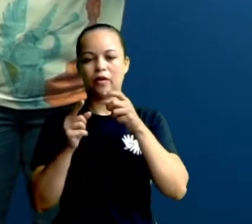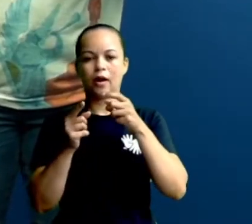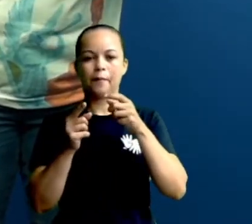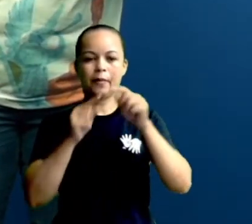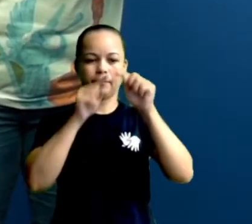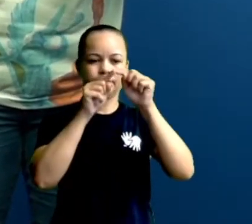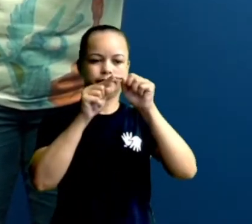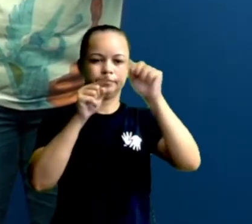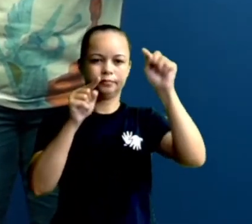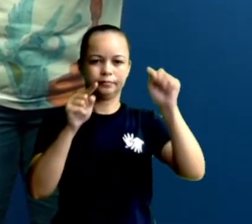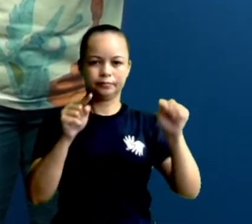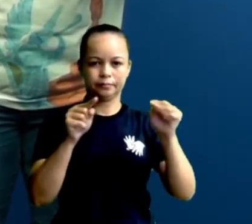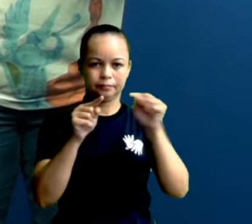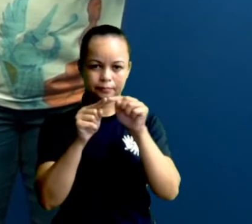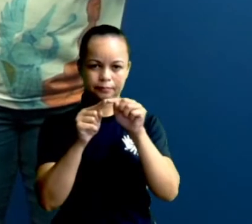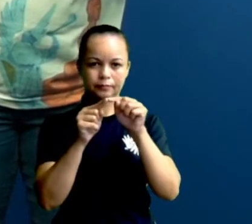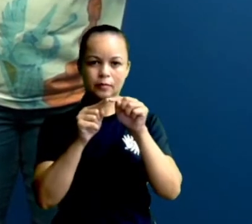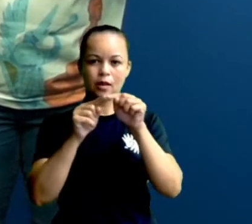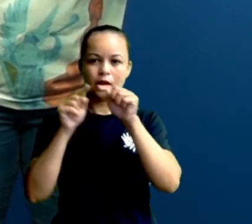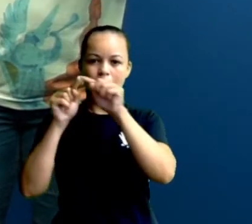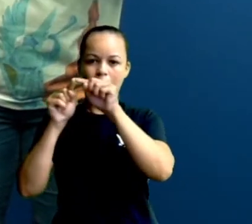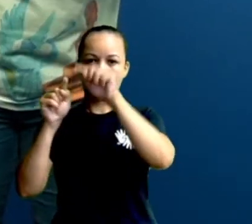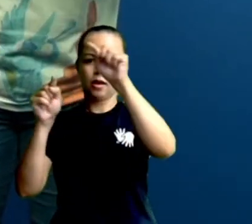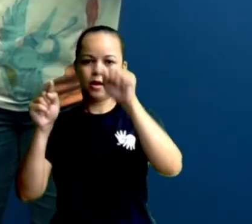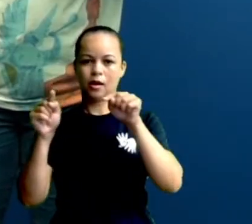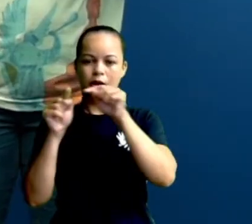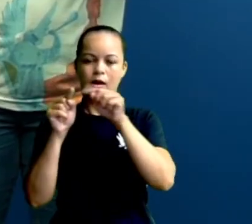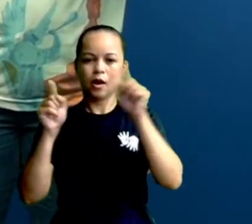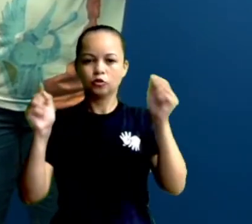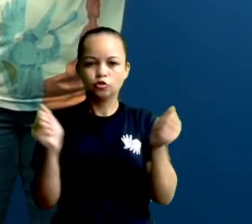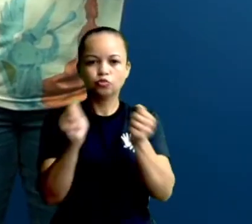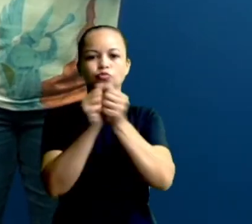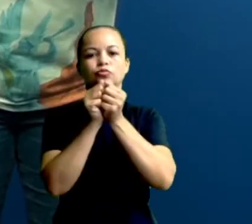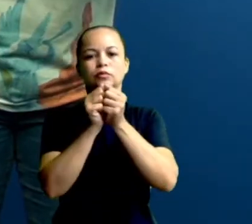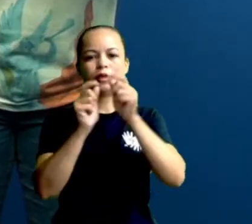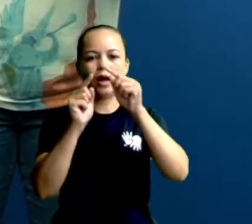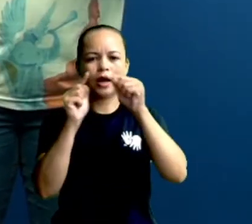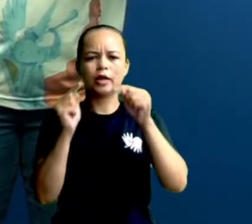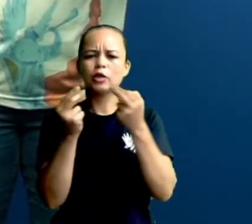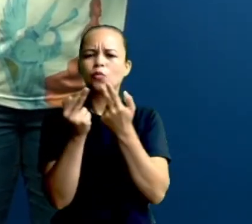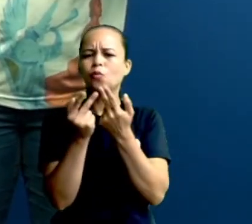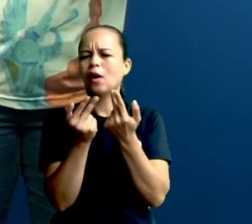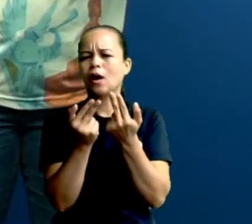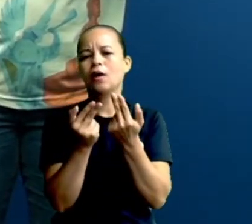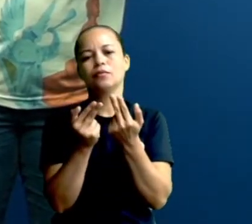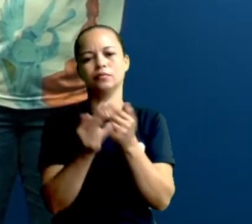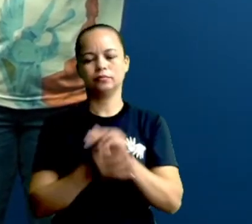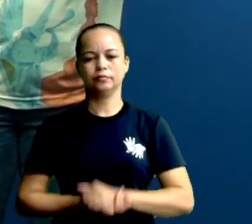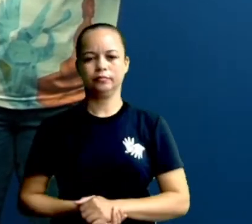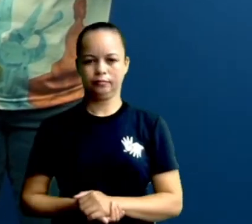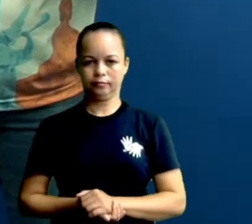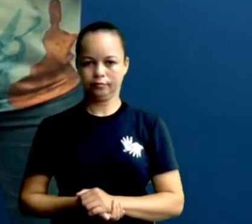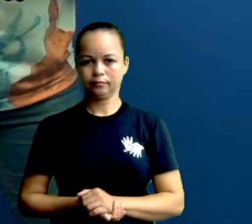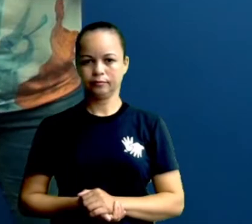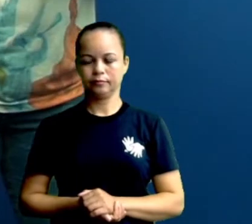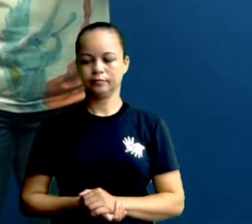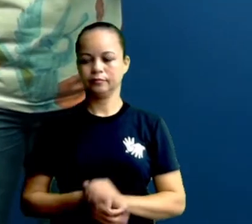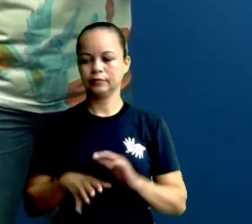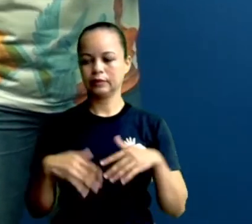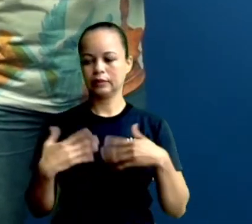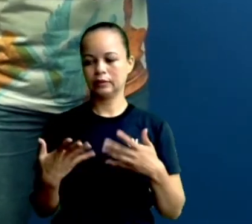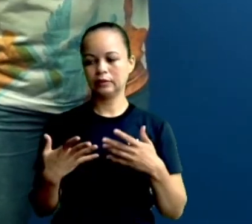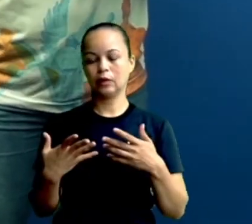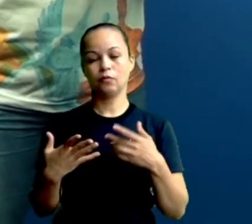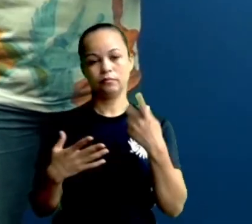ele observa que esses ângulozinhos internos é o mesmo, a mesma medida, ok? Então, aí é